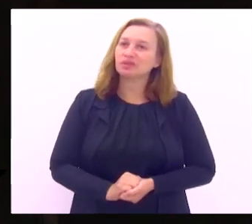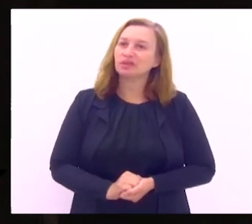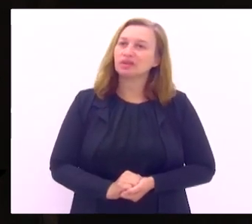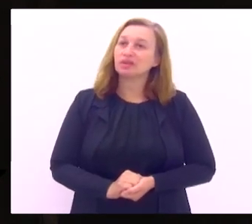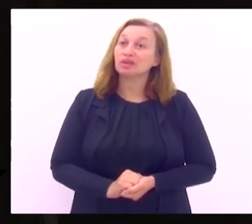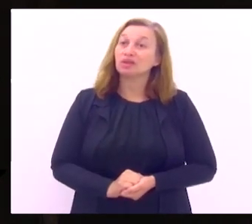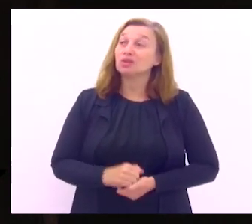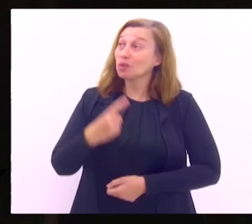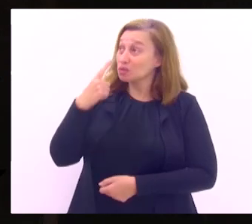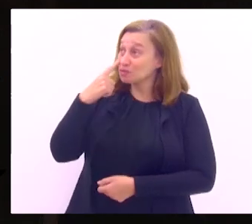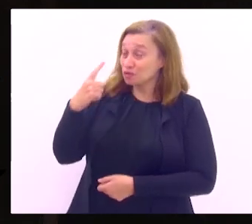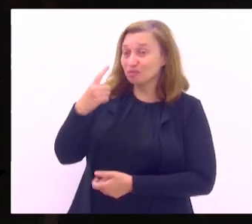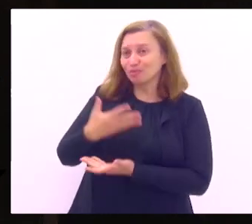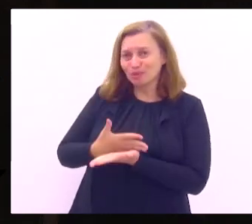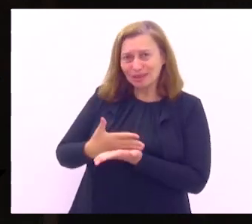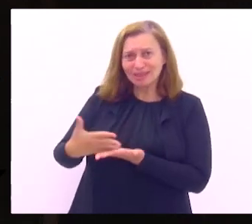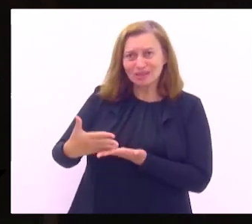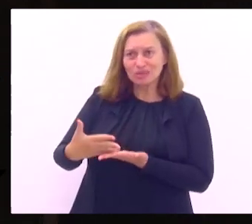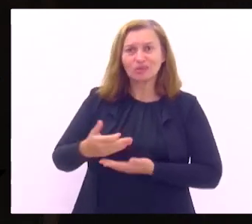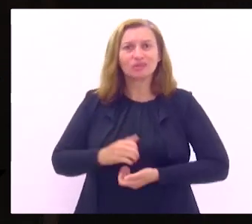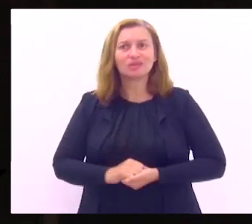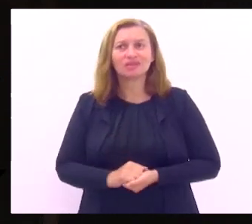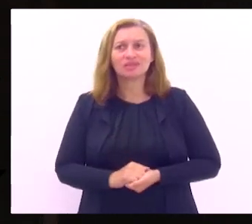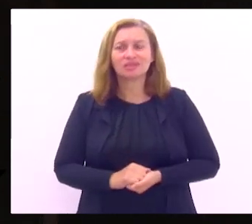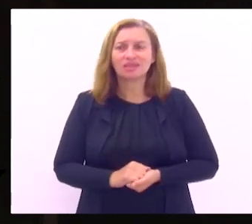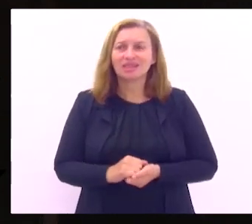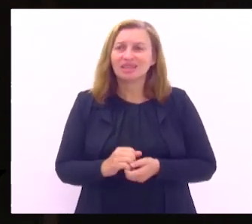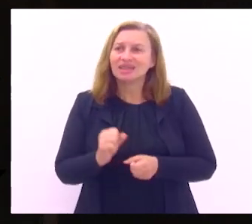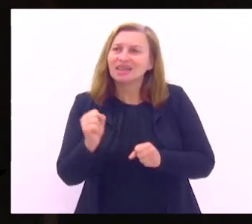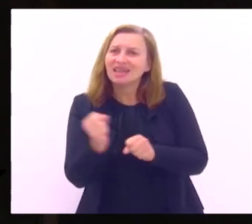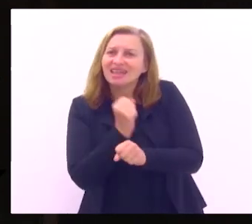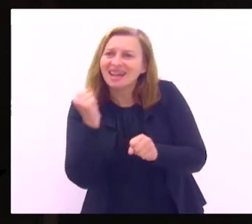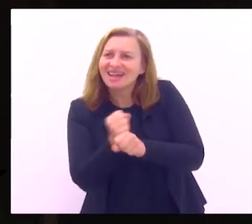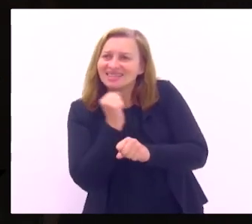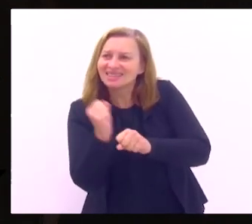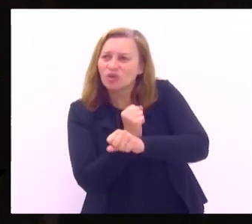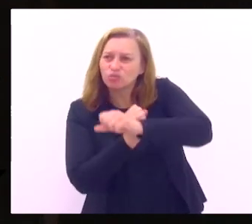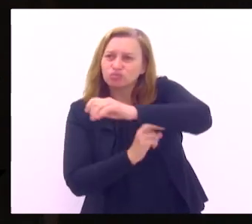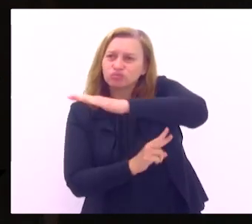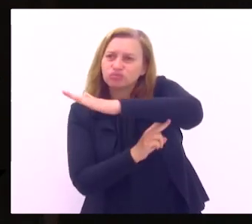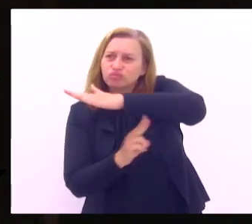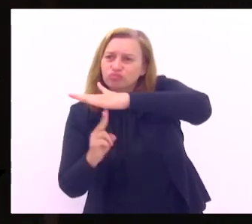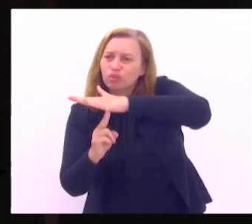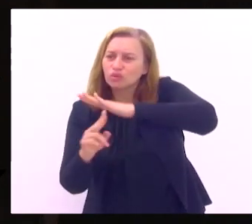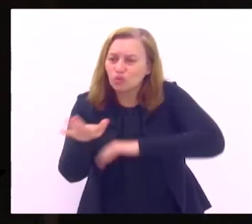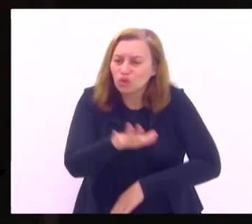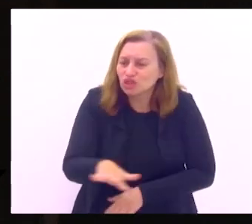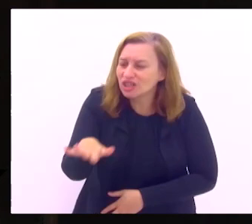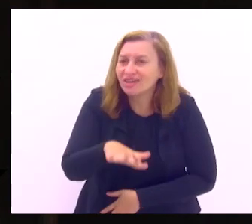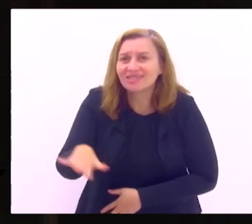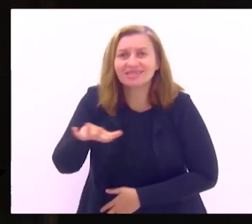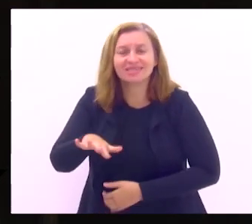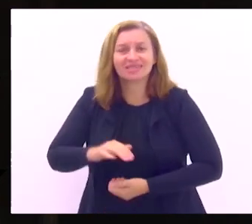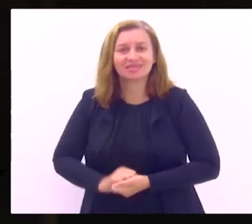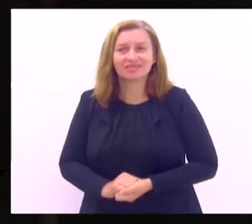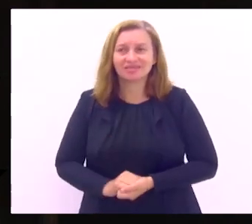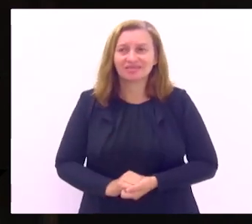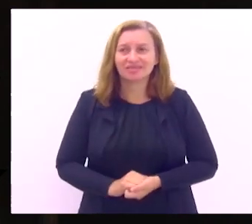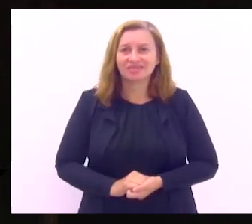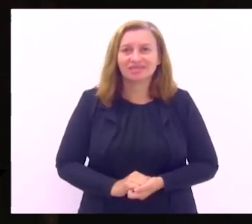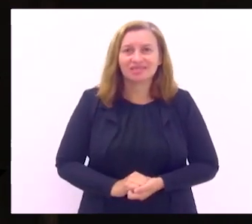Nós vimos ali no início a construção de pontes com as crianças.